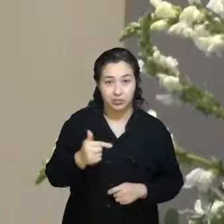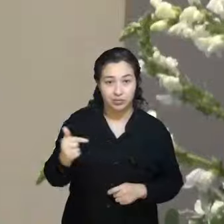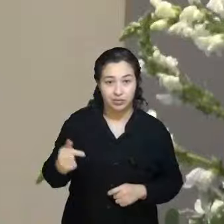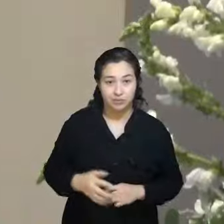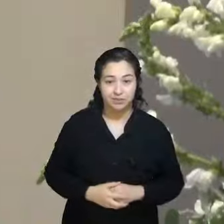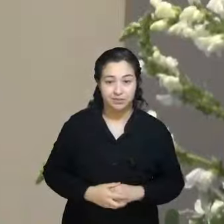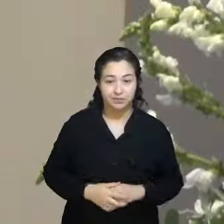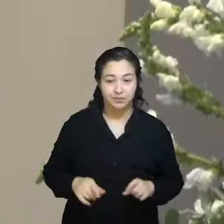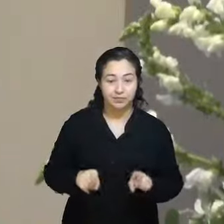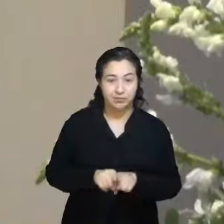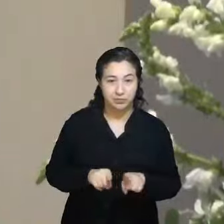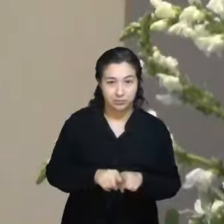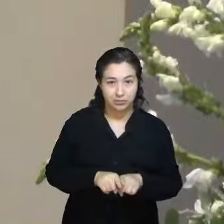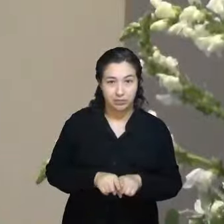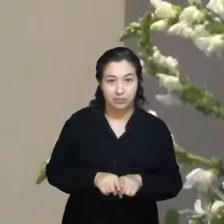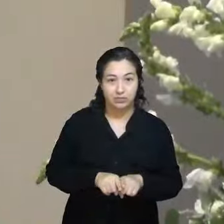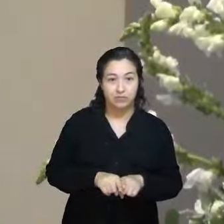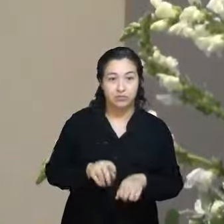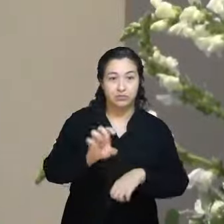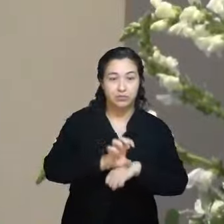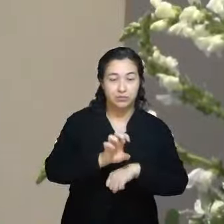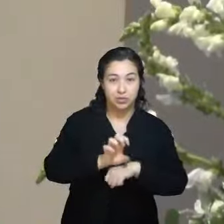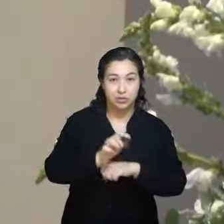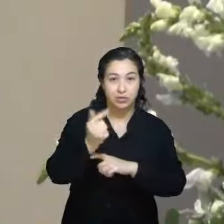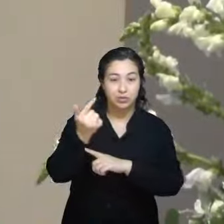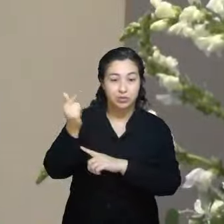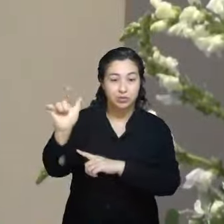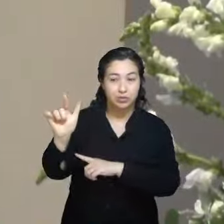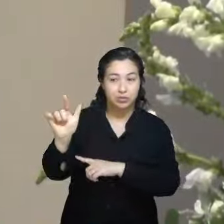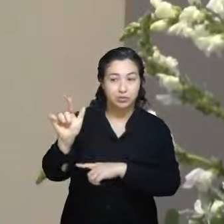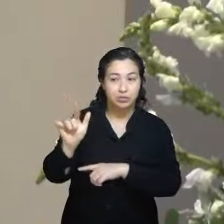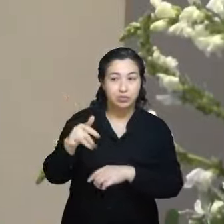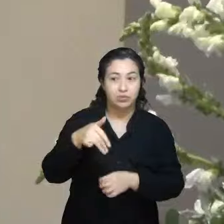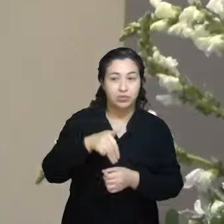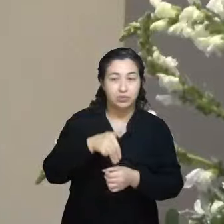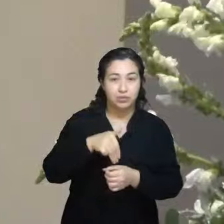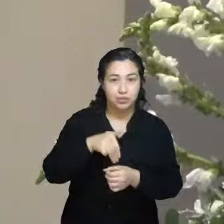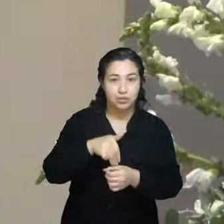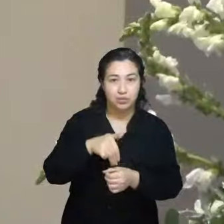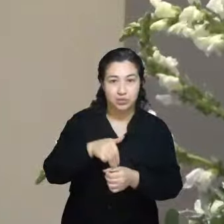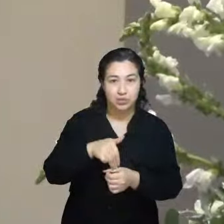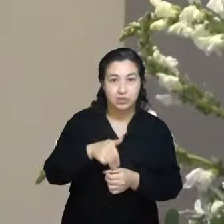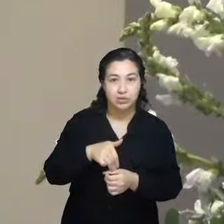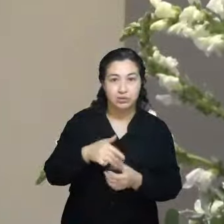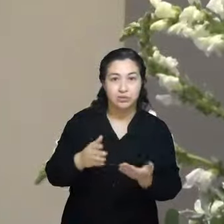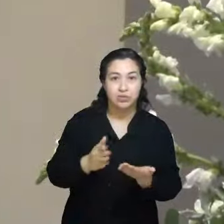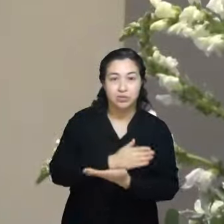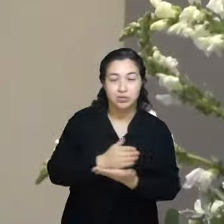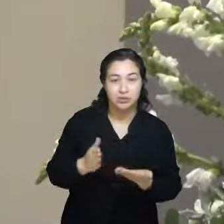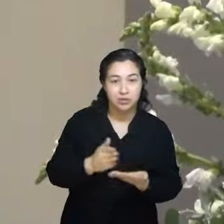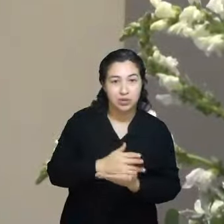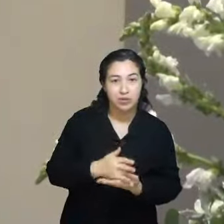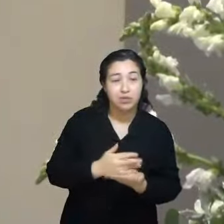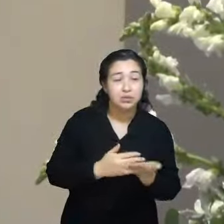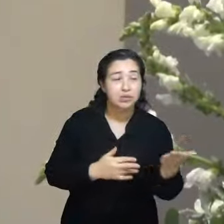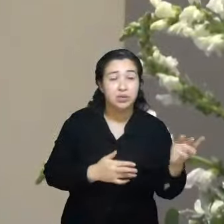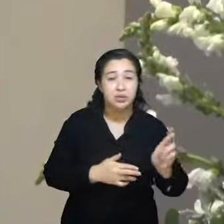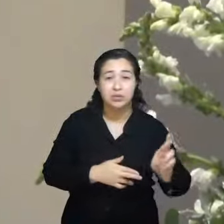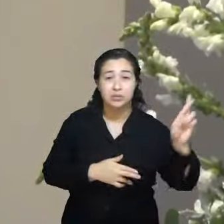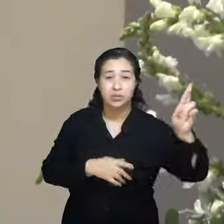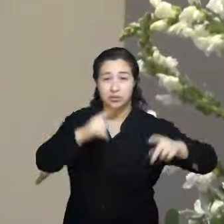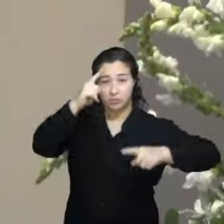também vale para para os Estados membros porquanto estados e municípios Nunca Serão autônomos se não possuírem Fontes